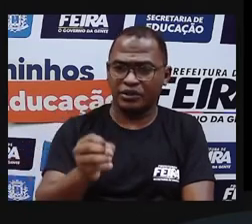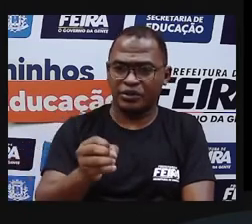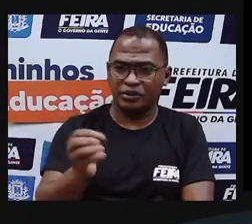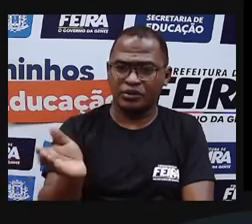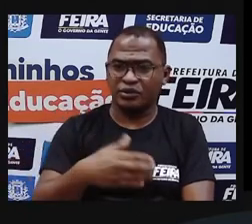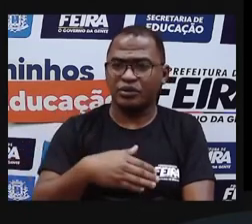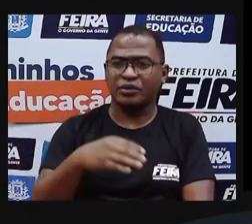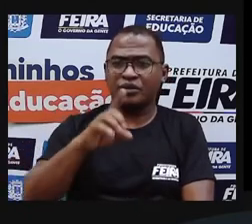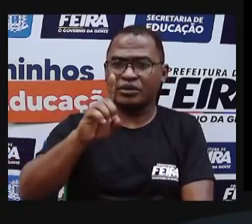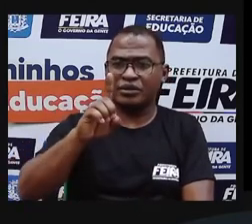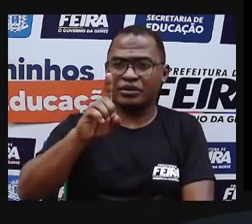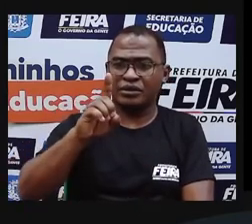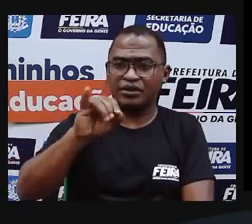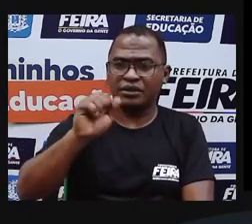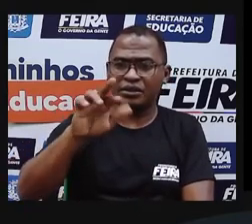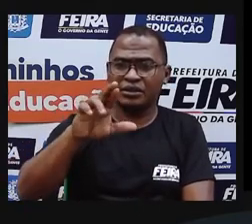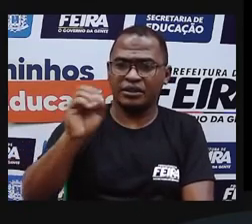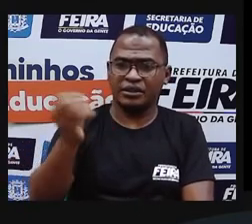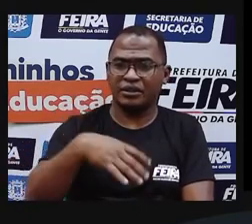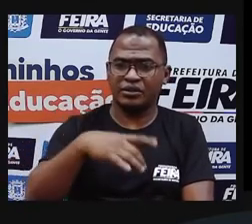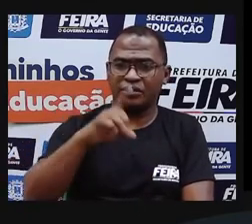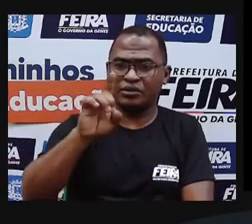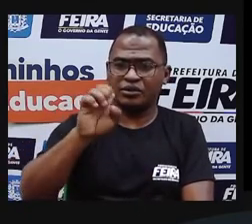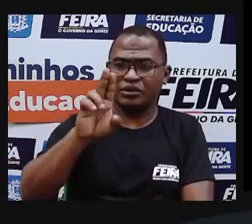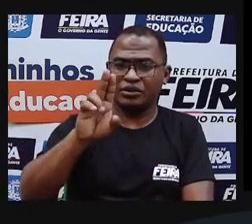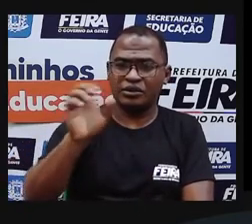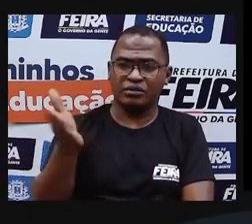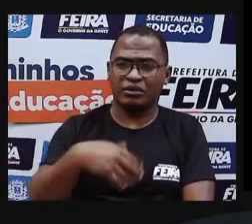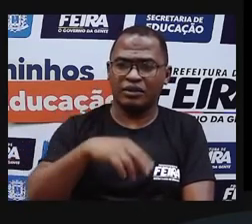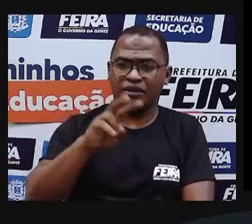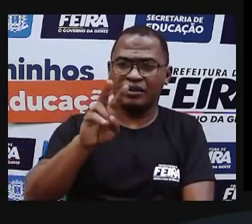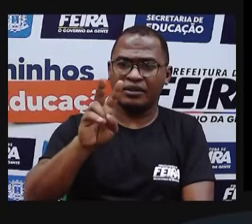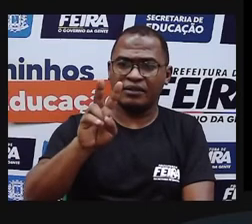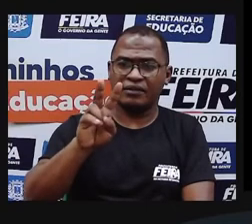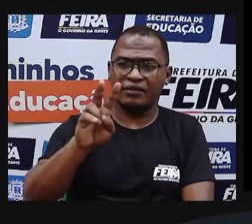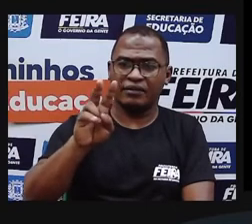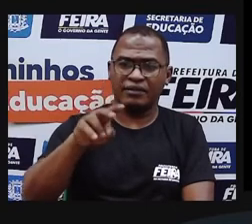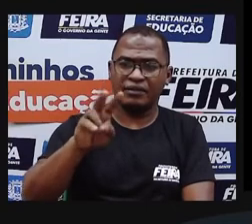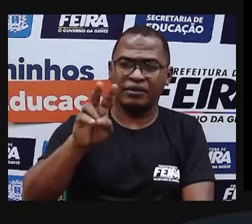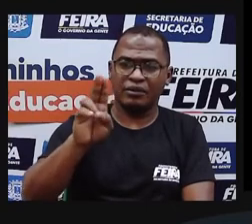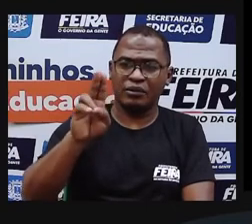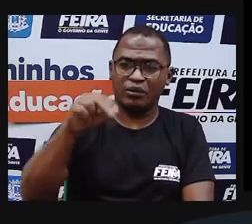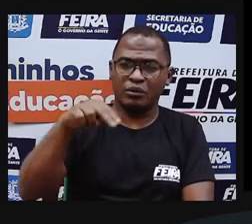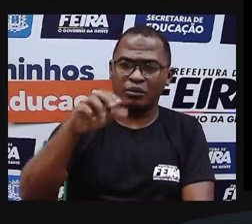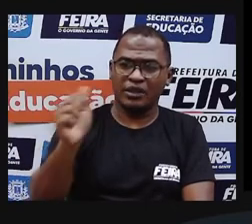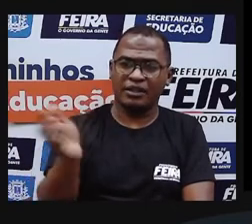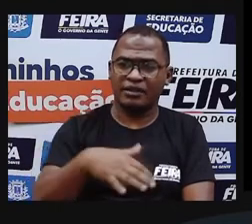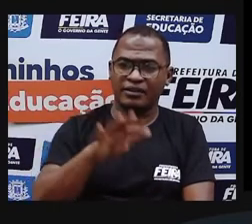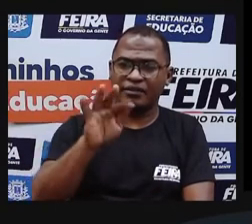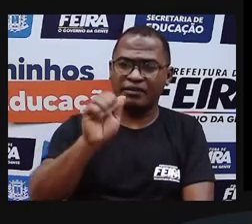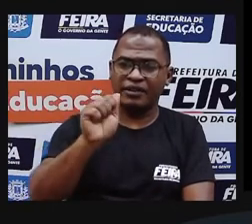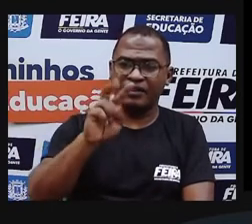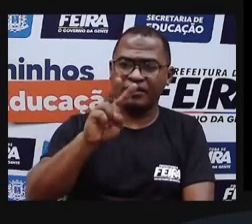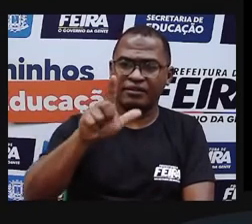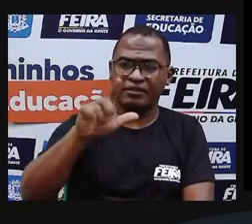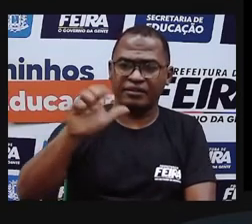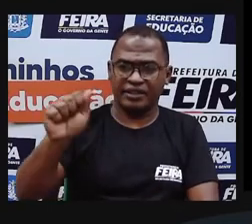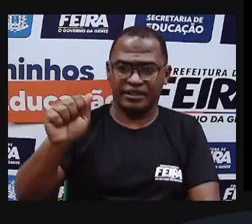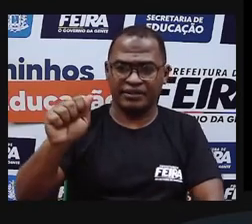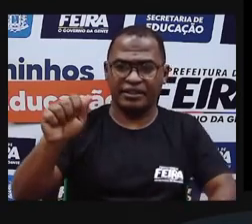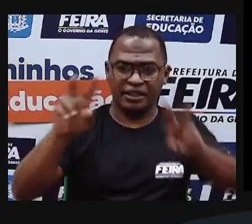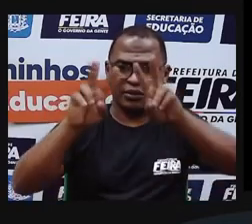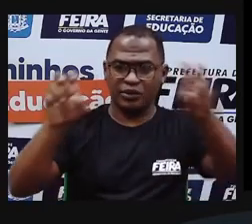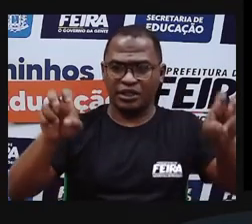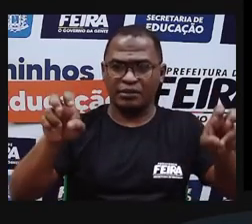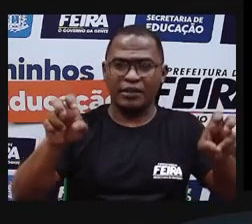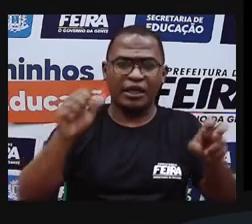uma catadora, uma negra, moradora de favela, conseguiu escrever livros.